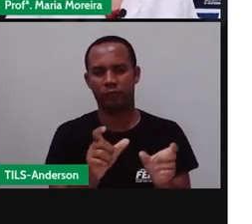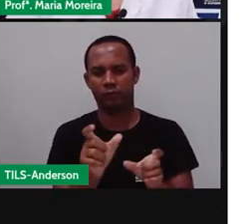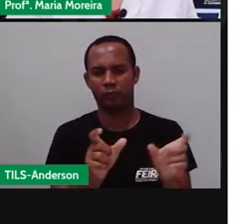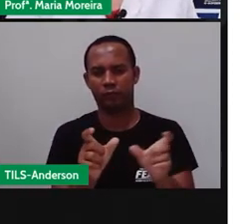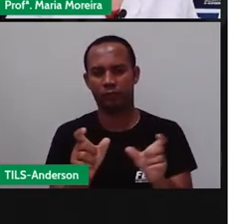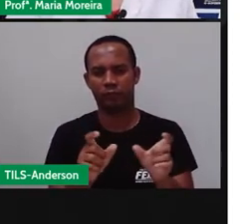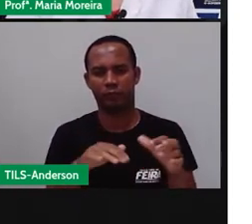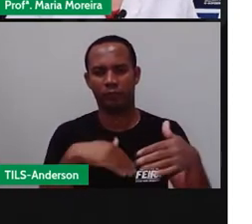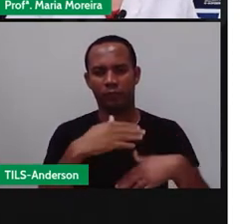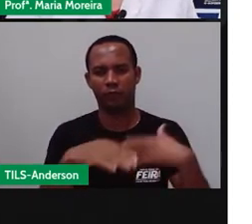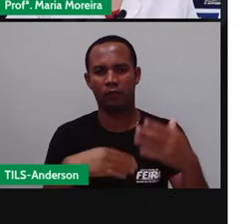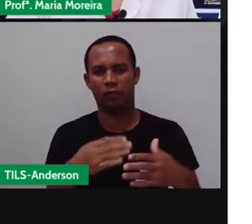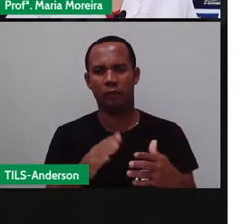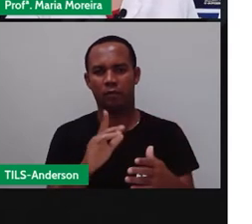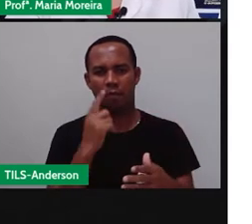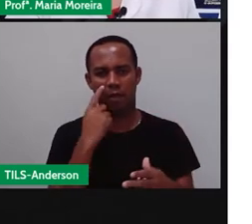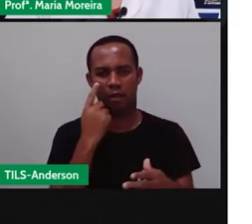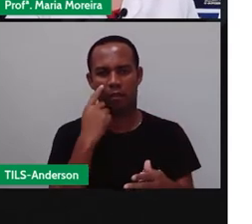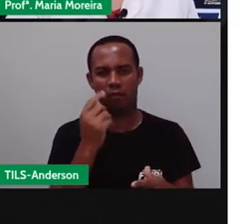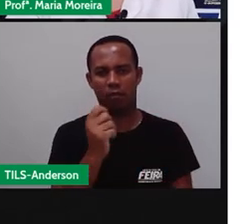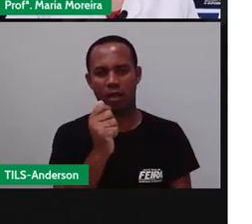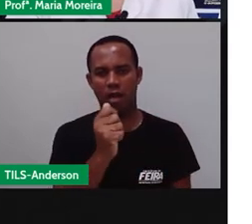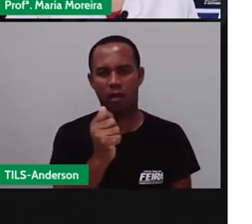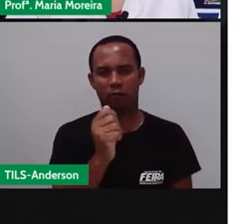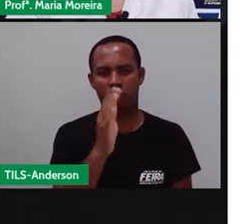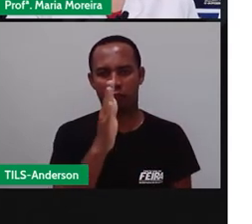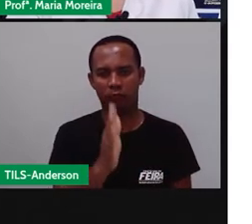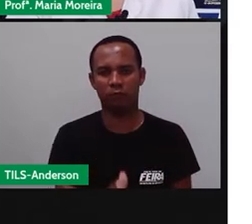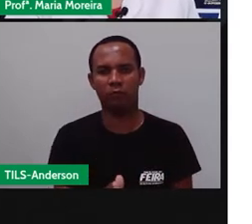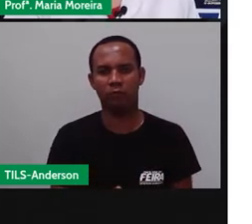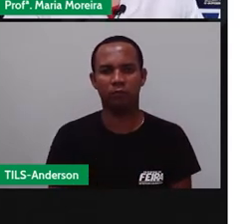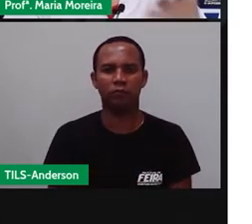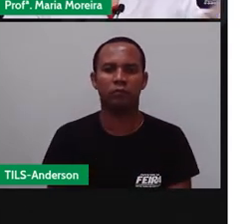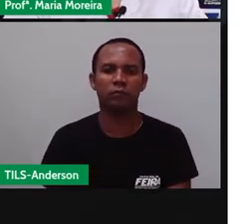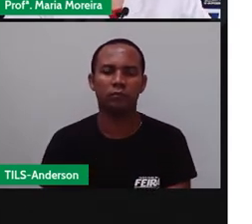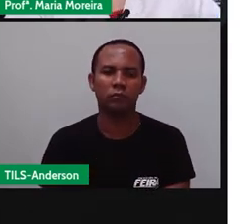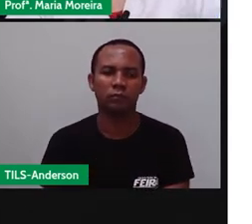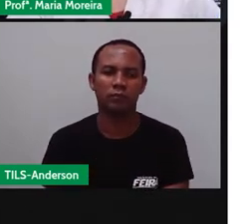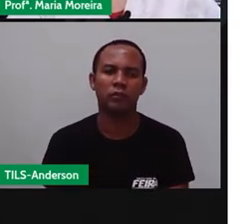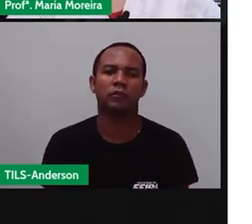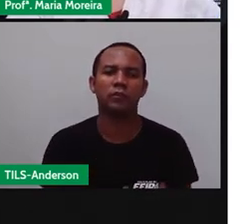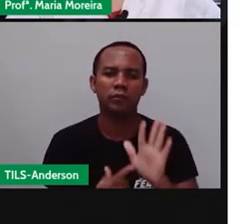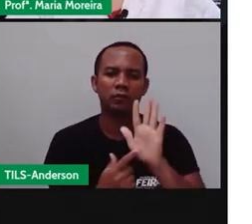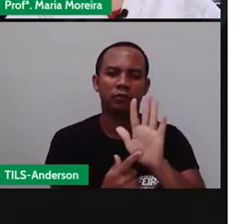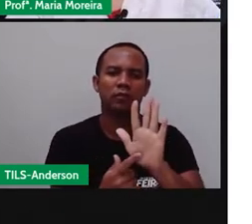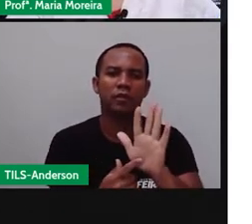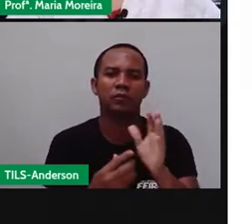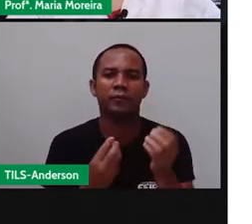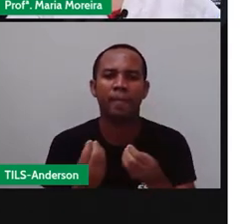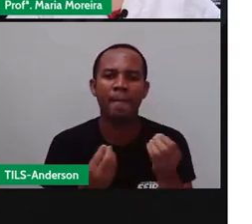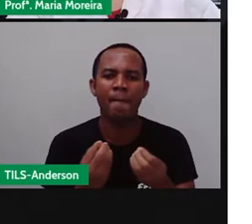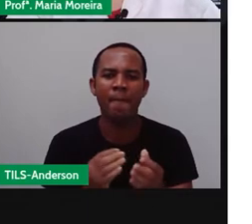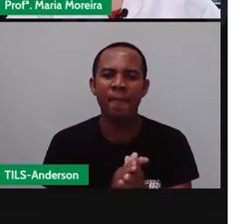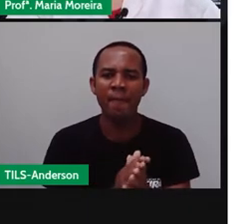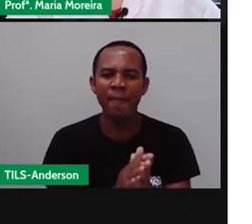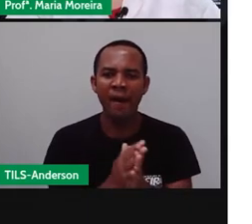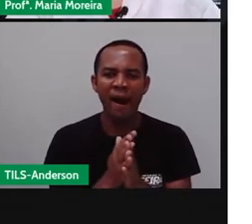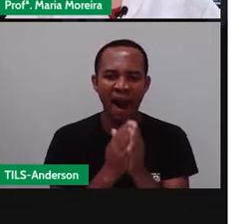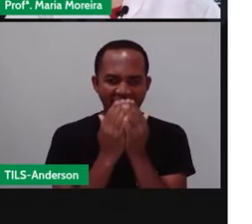alfabética. Começa, mas não está depois. Arrumem para a pró, tá? E mostrem aí para o professor de vocês, certo?